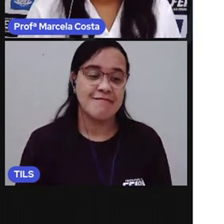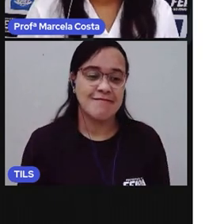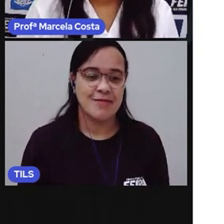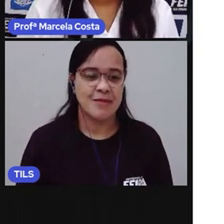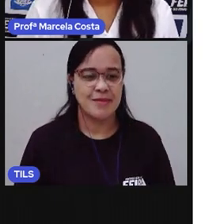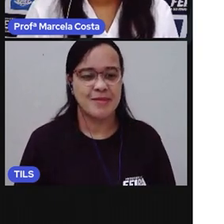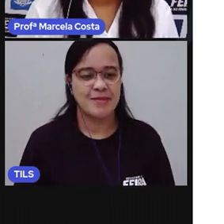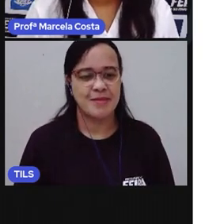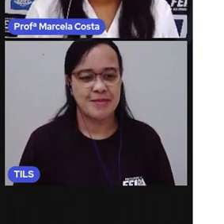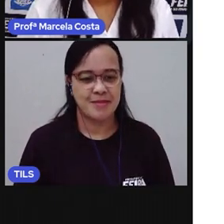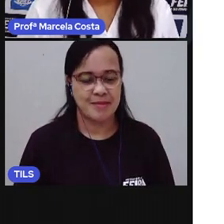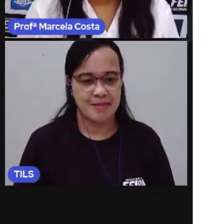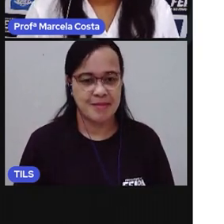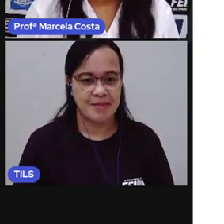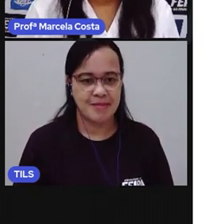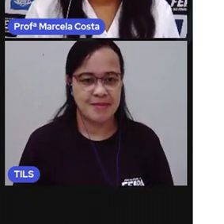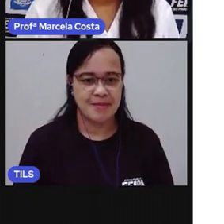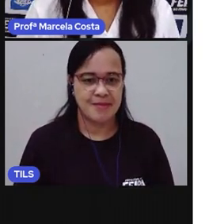ó